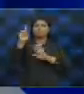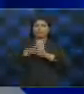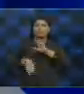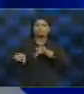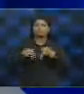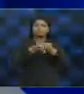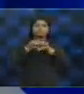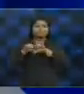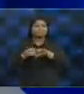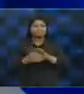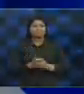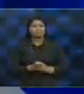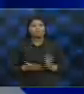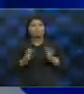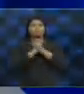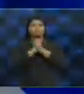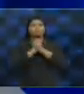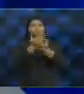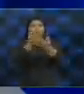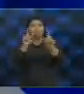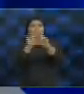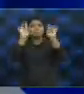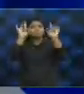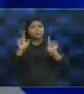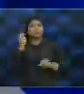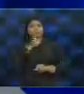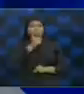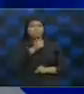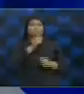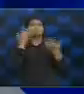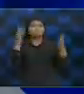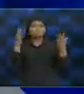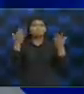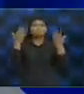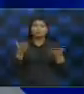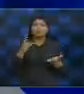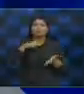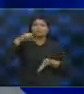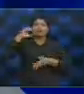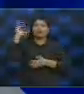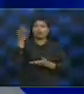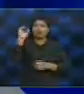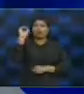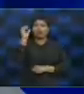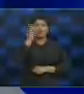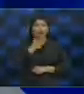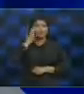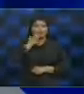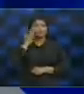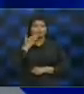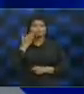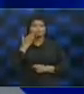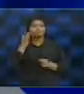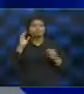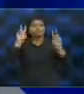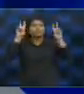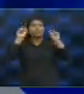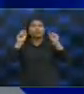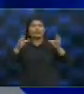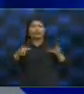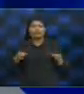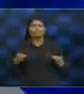Saúdo as mulheres, especialmente, Outubro Rosa, homenagem a elas pela luta de todos nós contra o câncer de mama e contra o câncer em